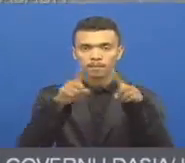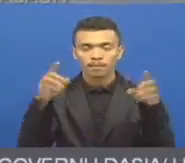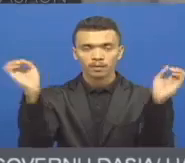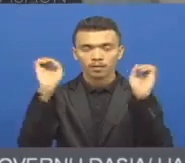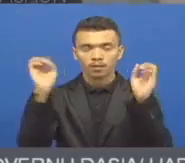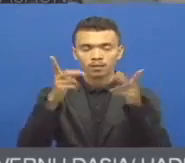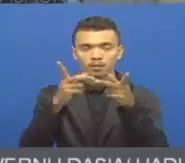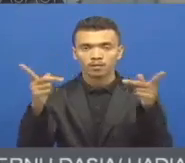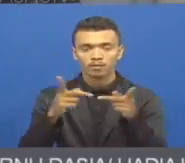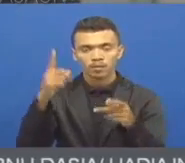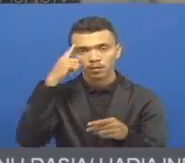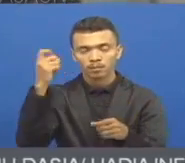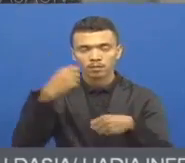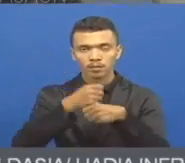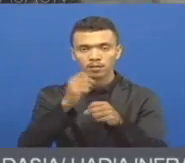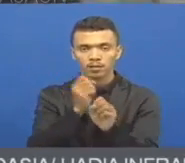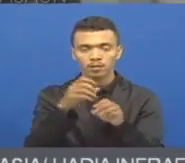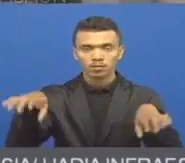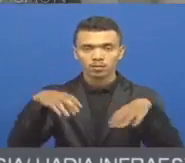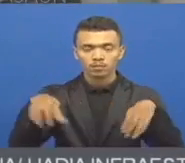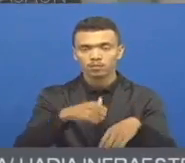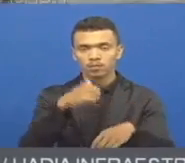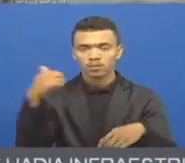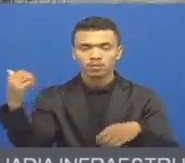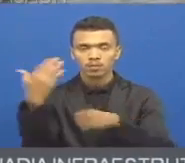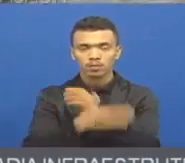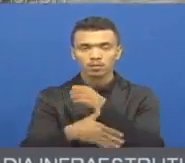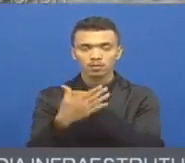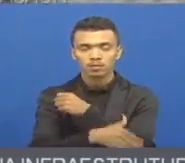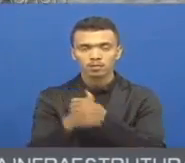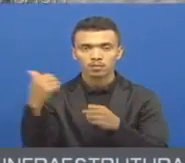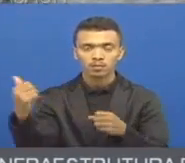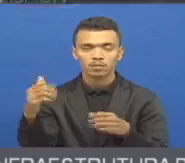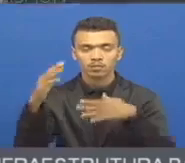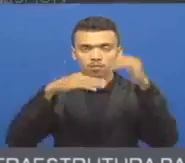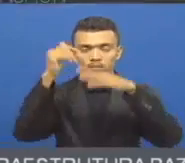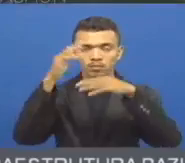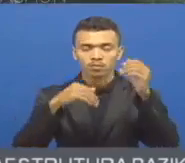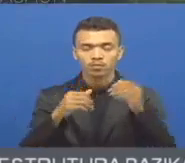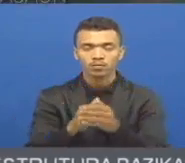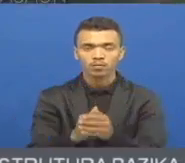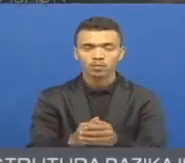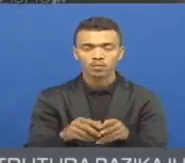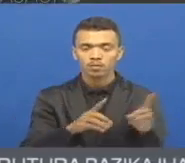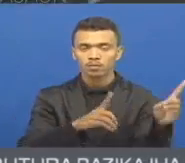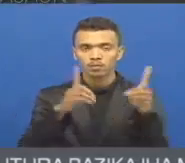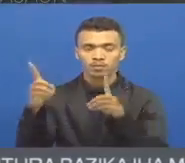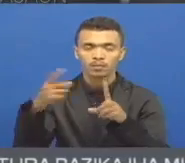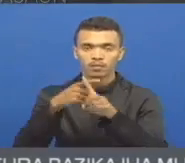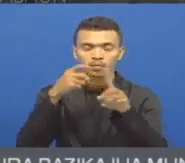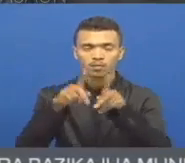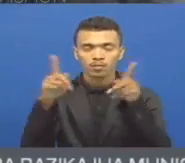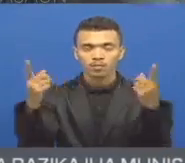ia fatin, tamba se trata assunto seluk e a estrangeiro. Projeto construção edifício Caibalgo, executa-se empresa Irmão